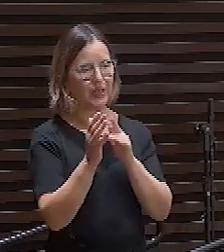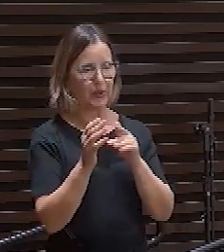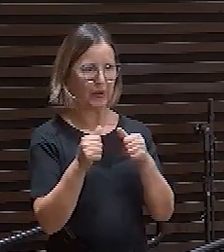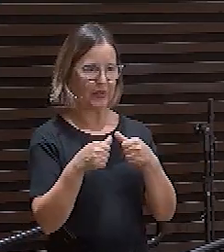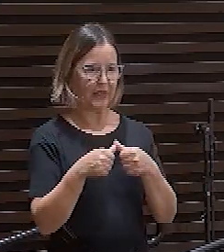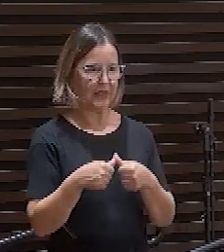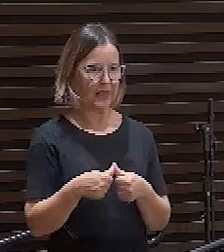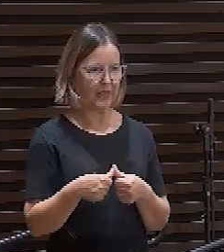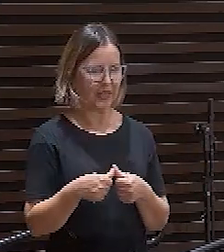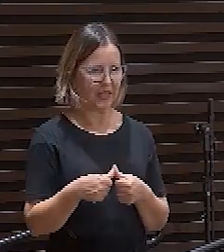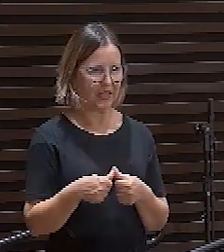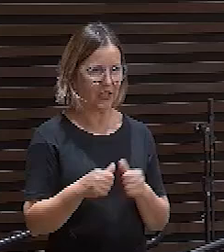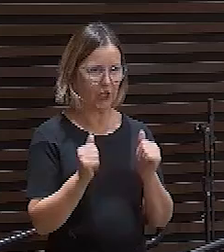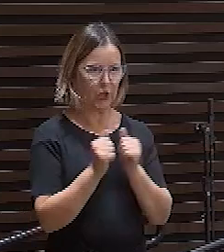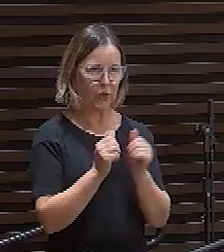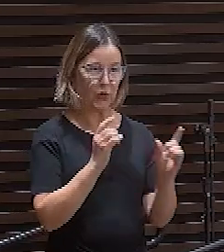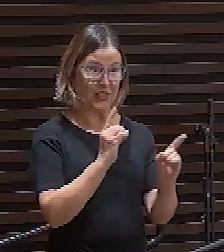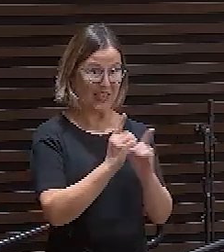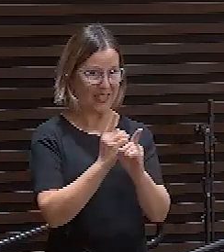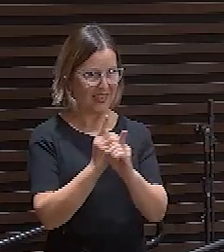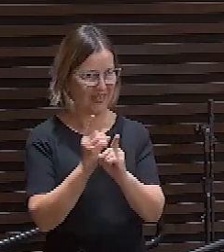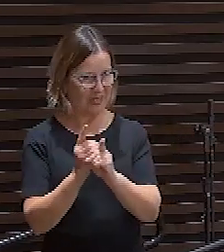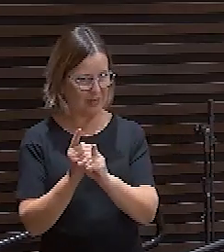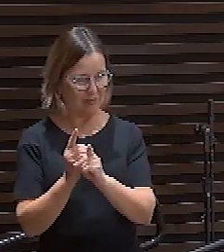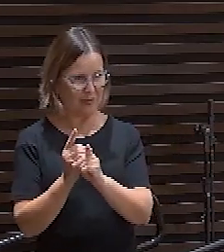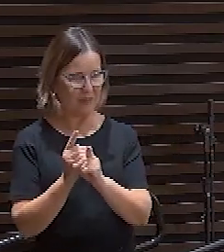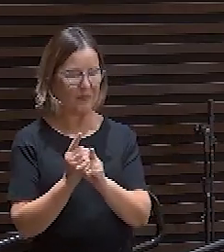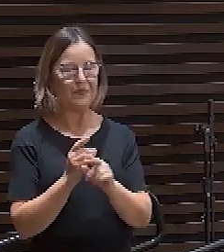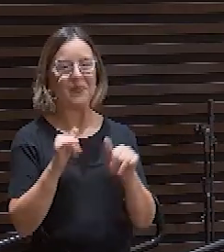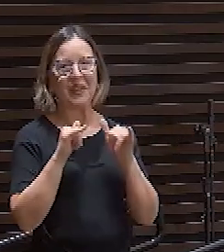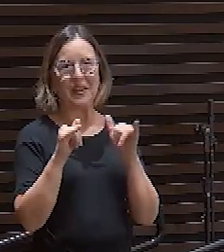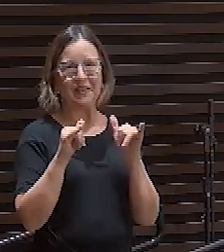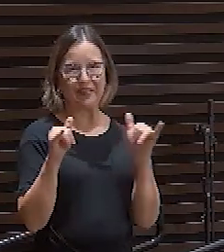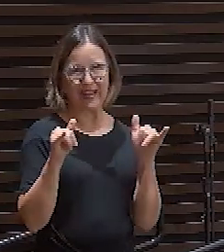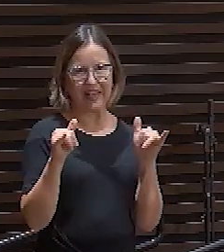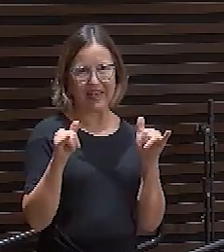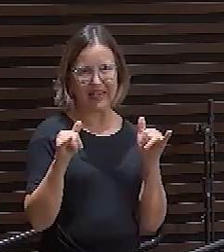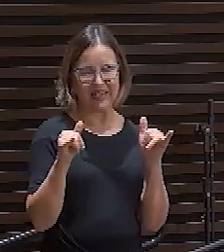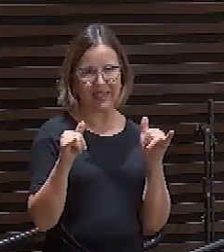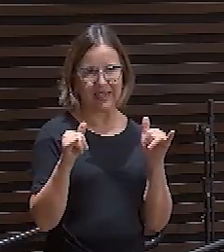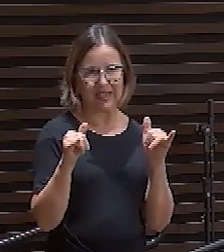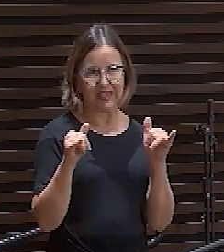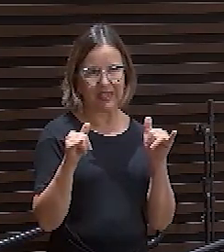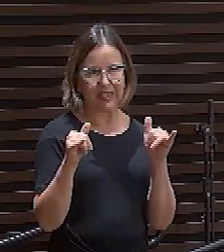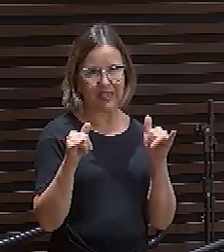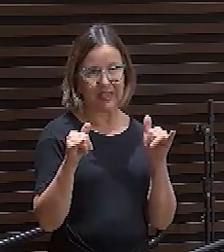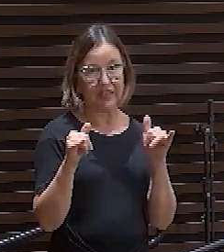ali com os seus discípulos, e aí ele diz que vai ser traído.